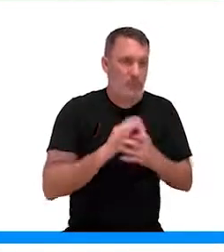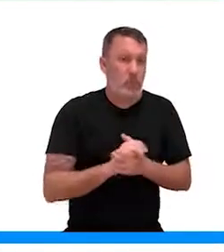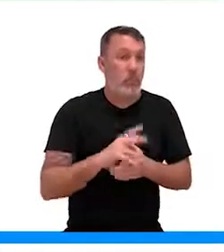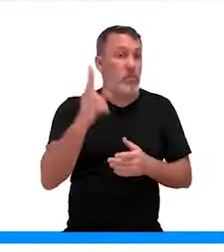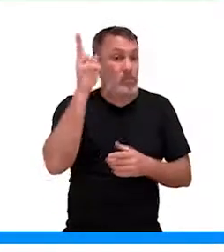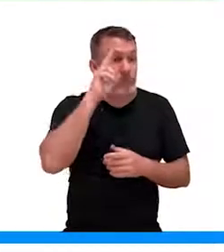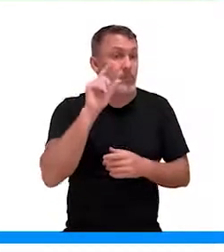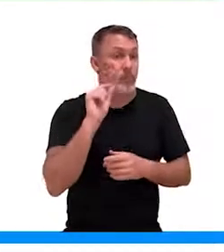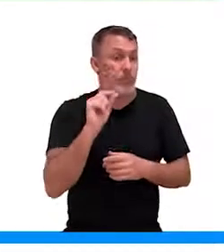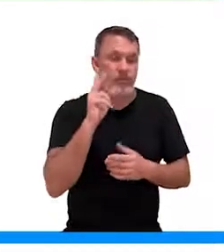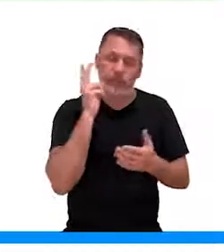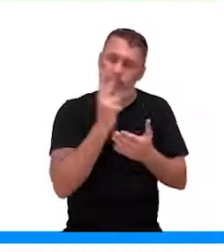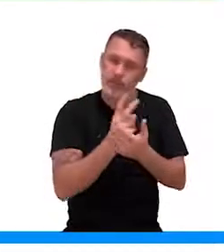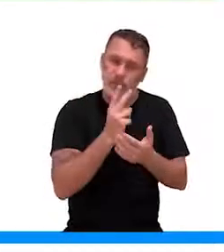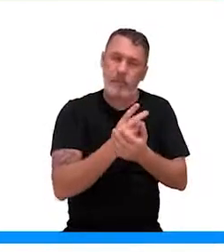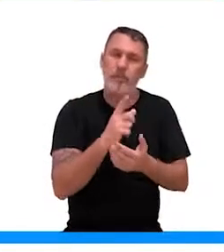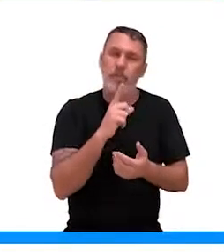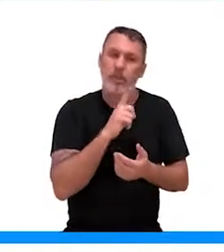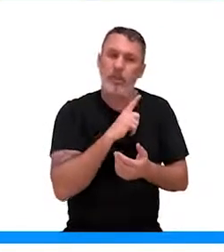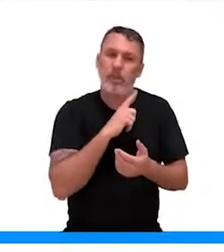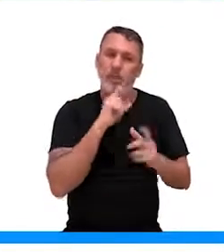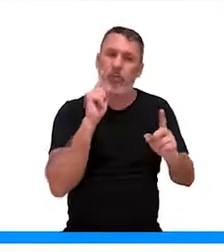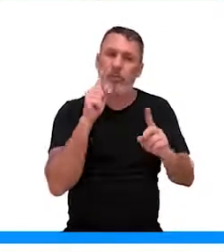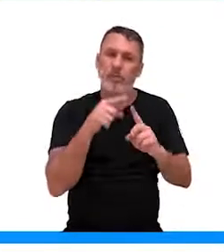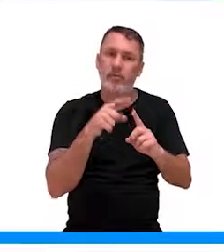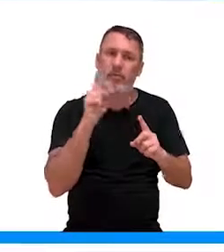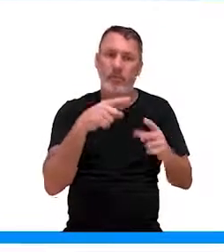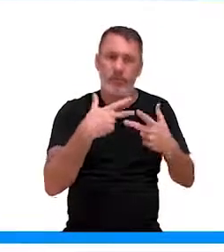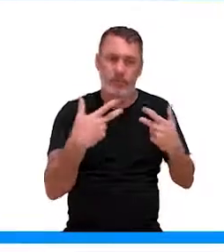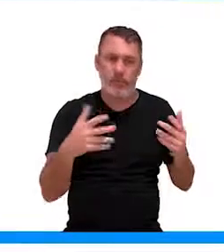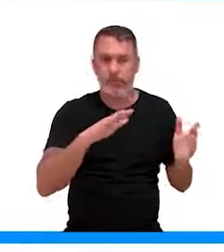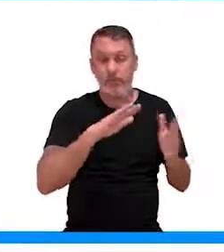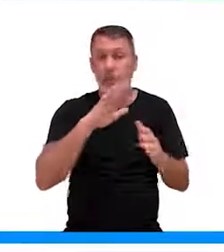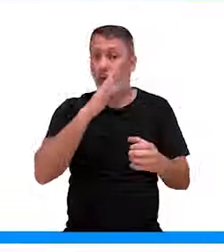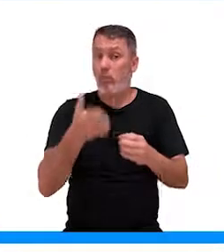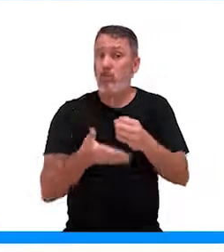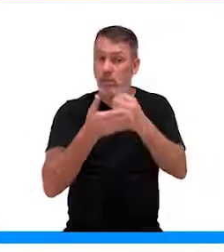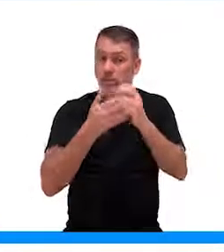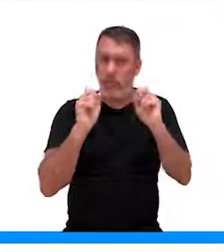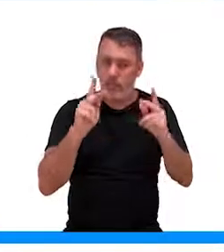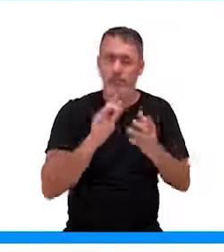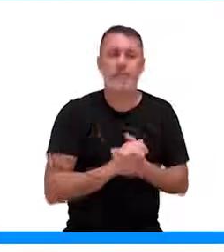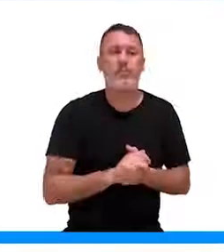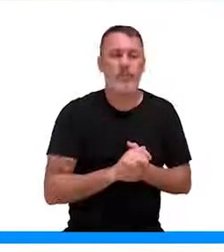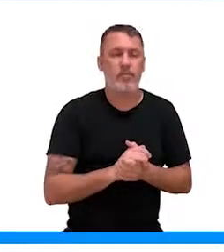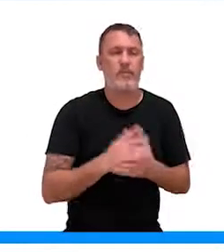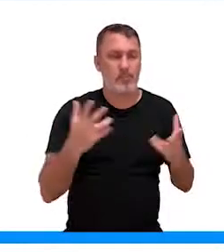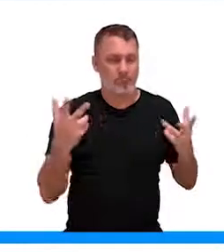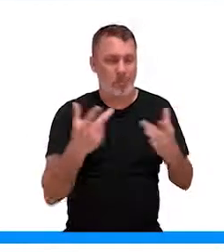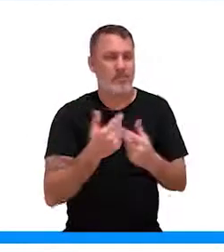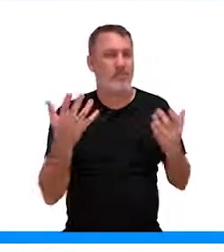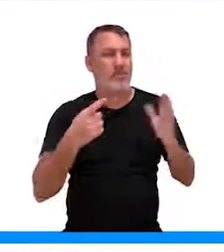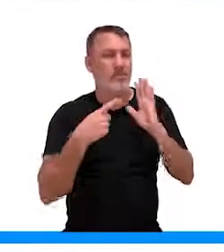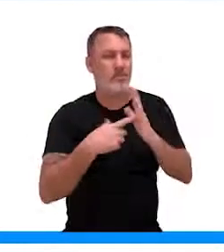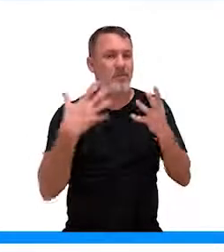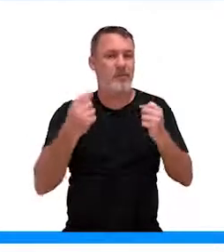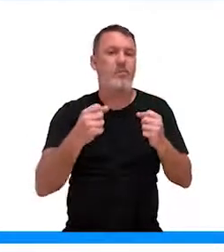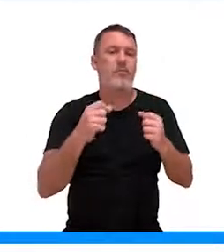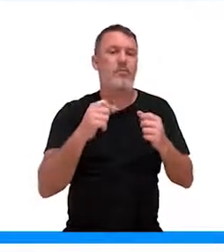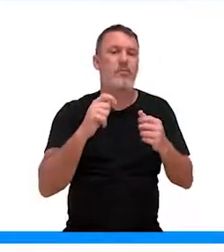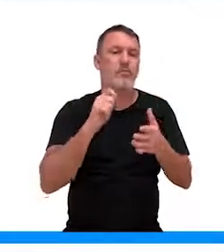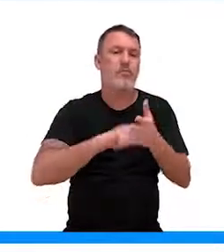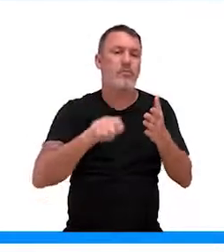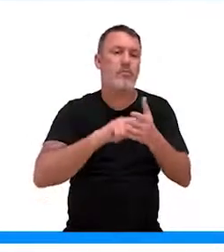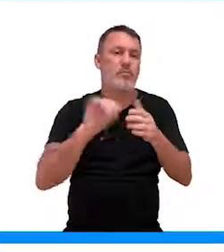aqui sempre de propósitos e objetivos desenvolvimentistas sustentáveis. Maravilha? Então vamos lá, galera. Vamos aqui um exercício. Agora